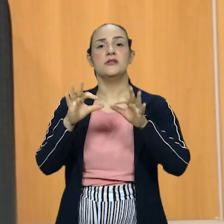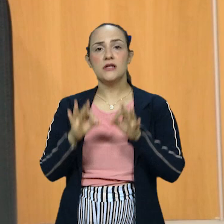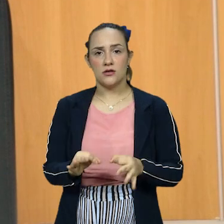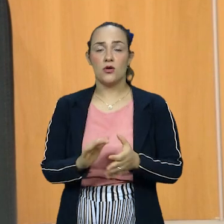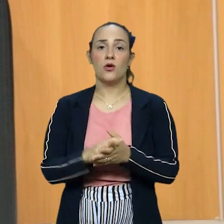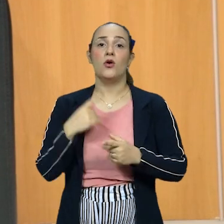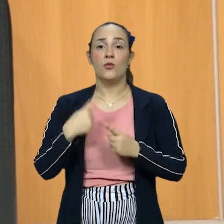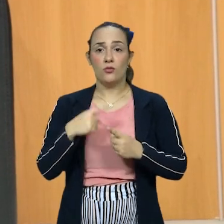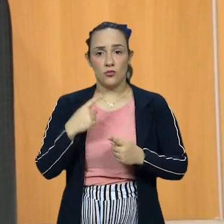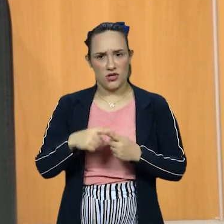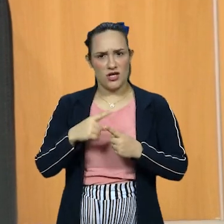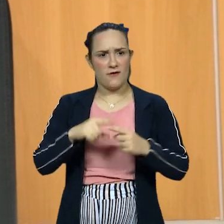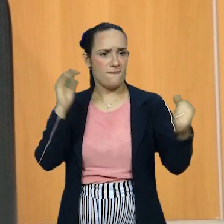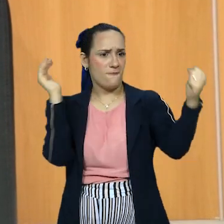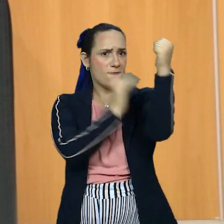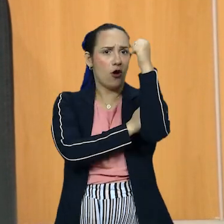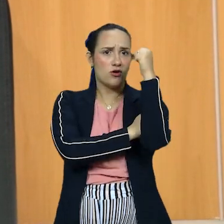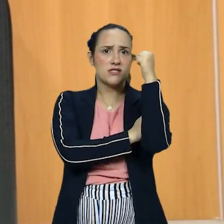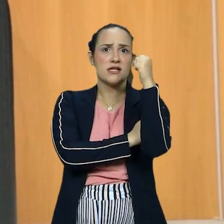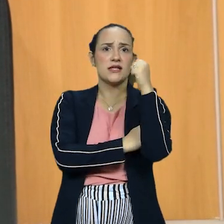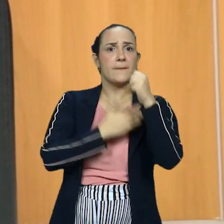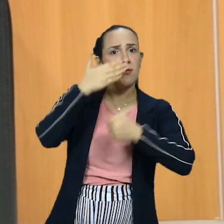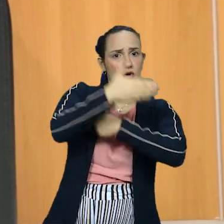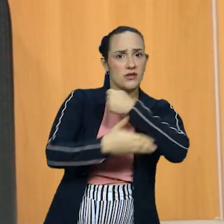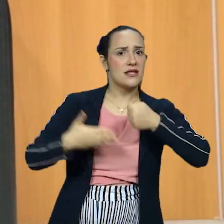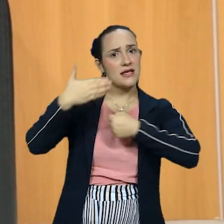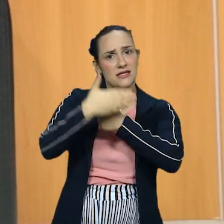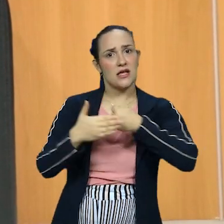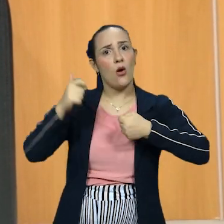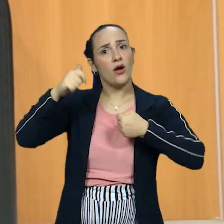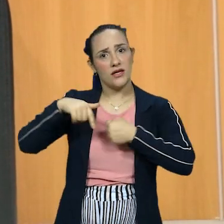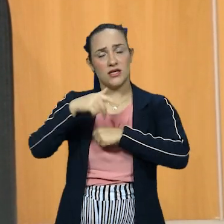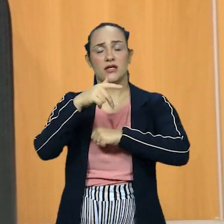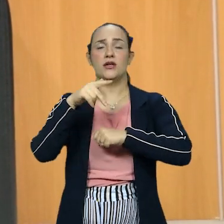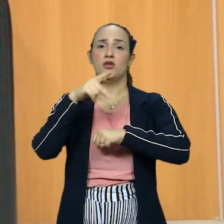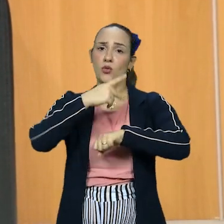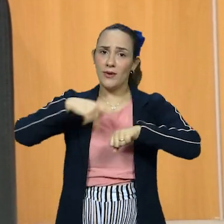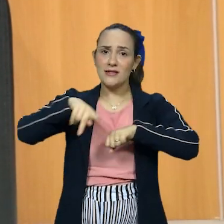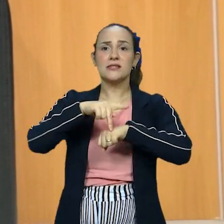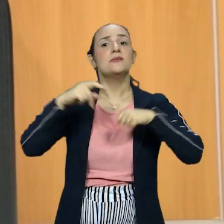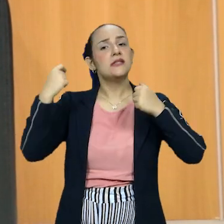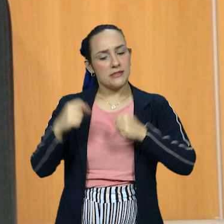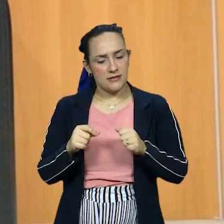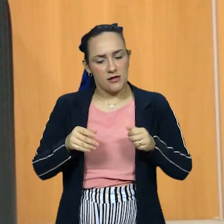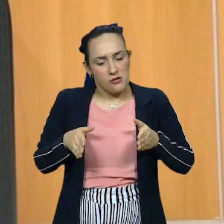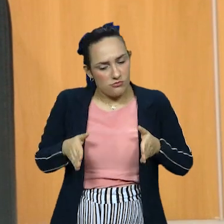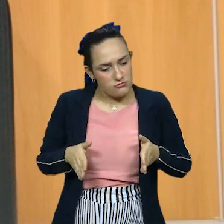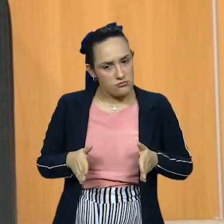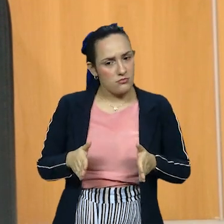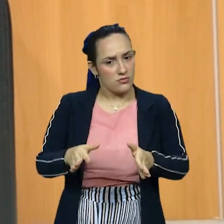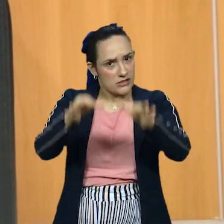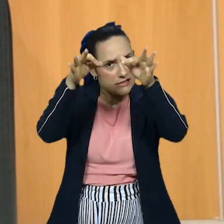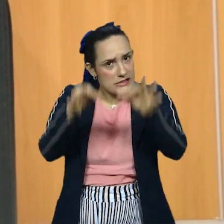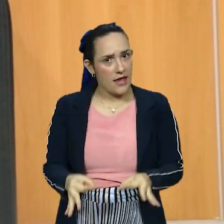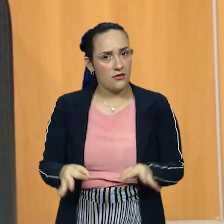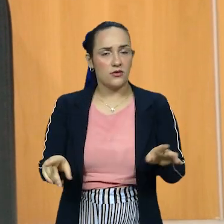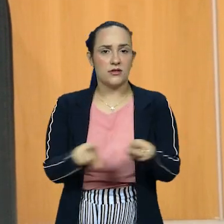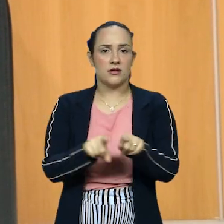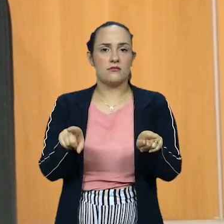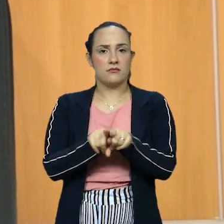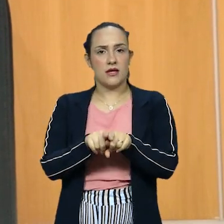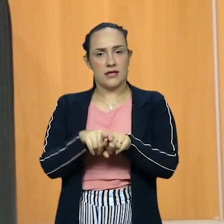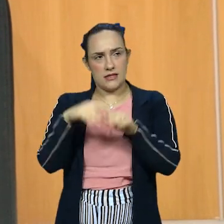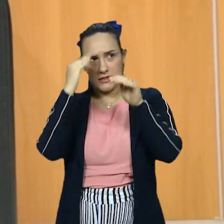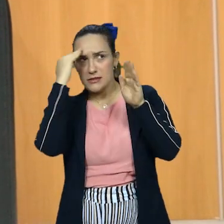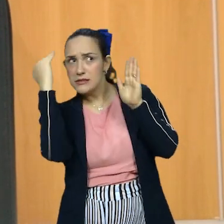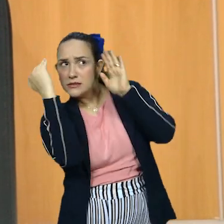braço forte, o braço armado, o braço da força do Estado, ele precisa ser disciplinado e ele precisa ter hierarquia